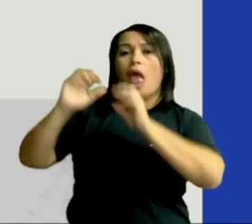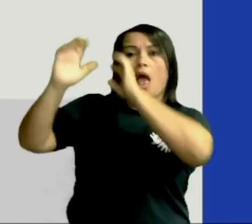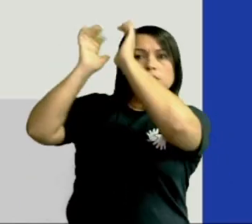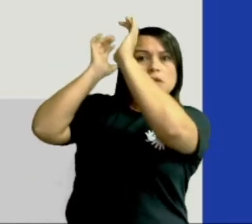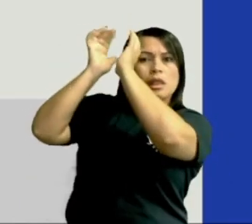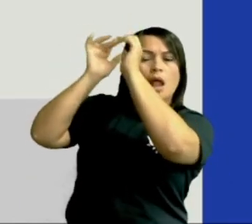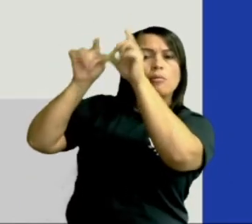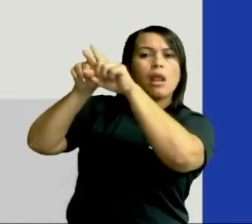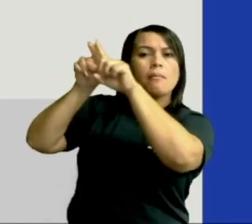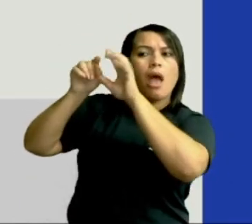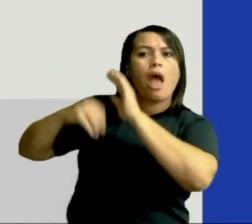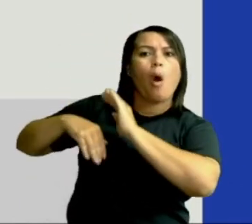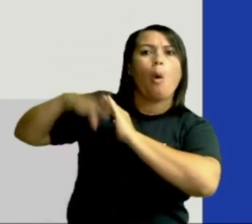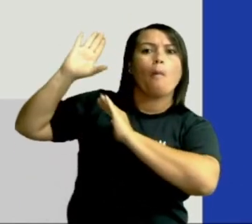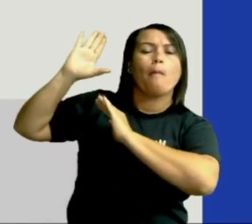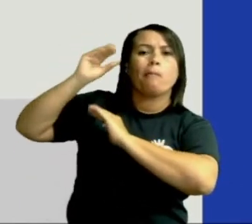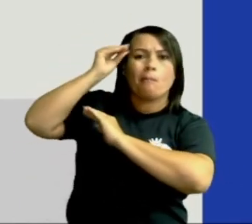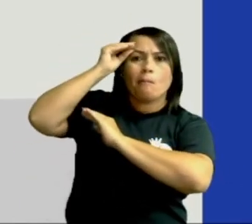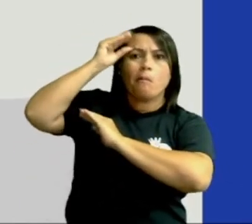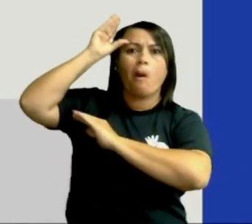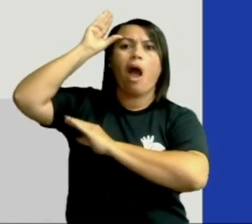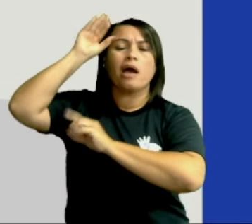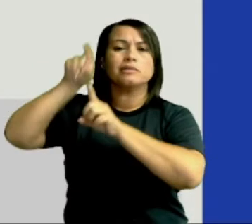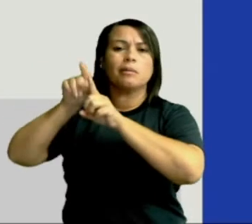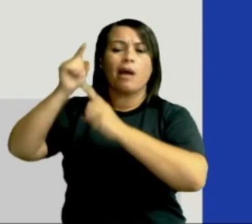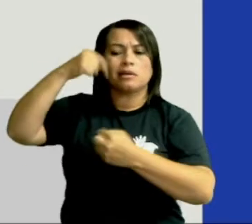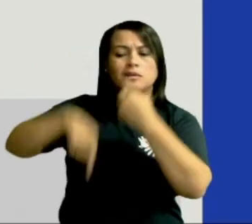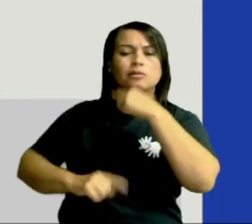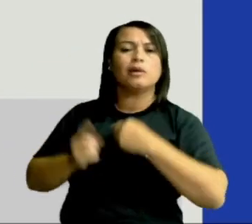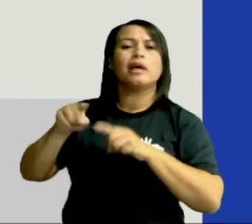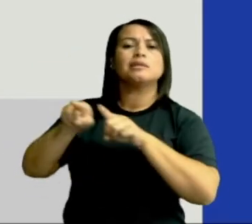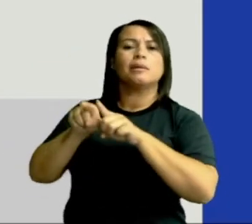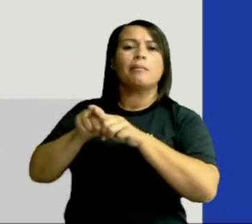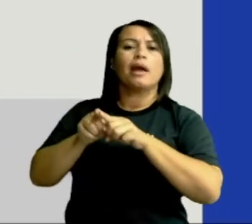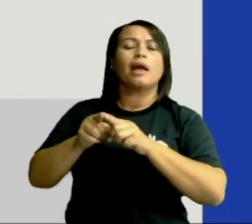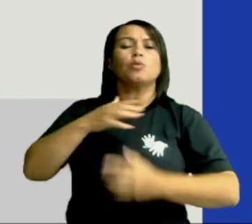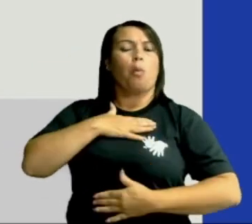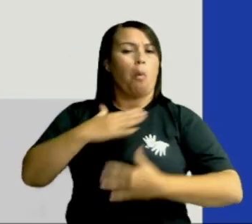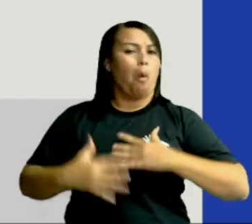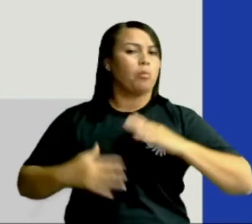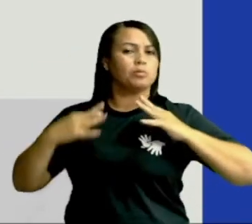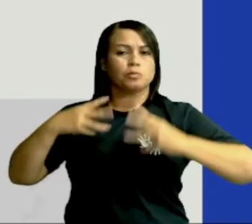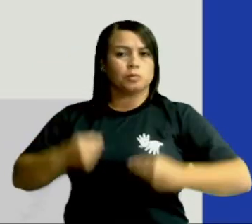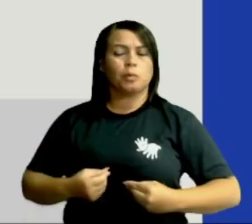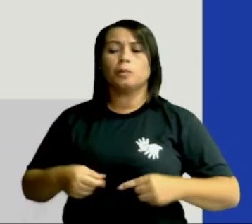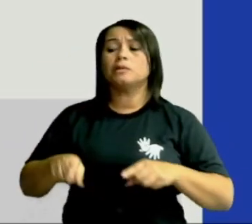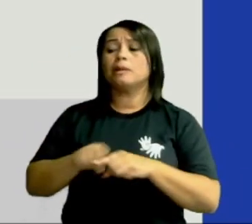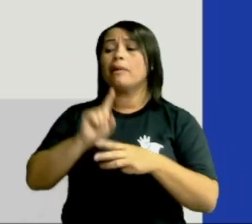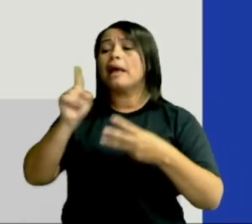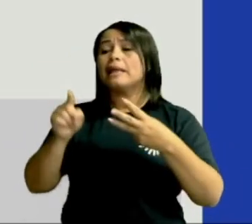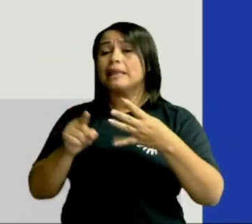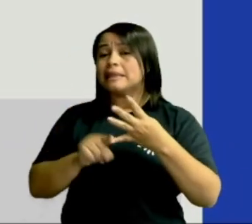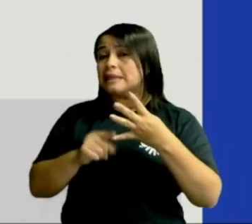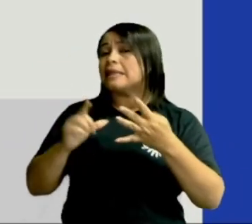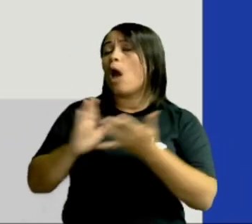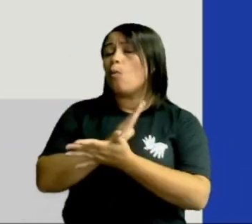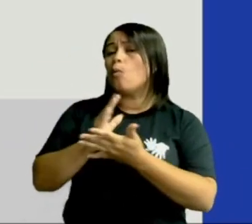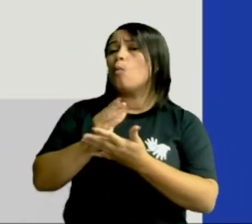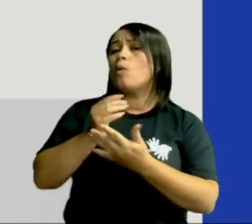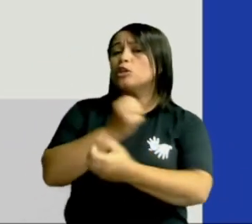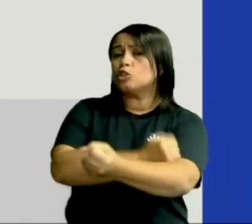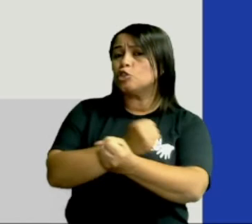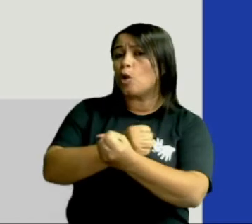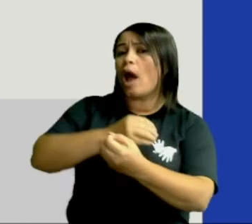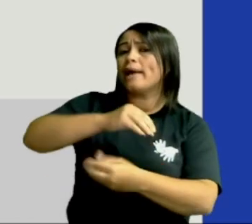cerebral e também estimulam áreas sensoriais e motoras do nosso corpo. Também existem drogas mistas, combinações de 2 ou